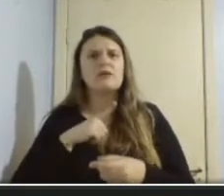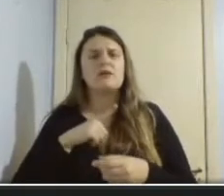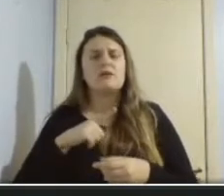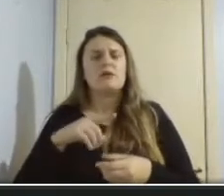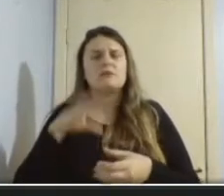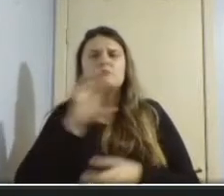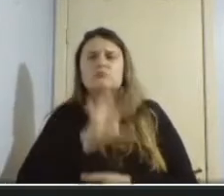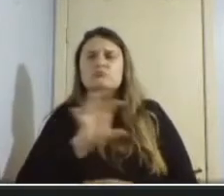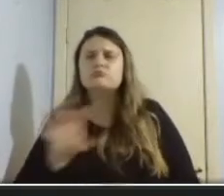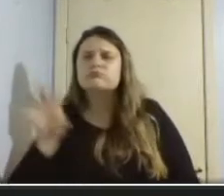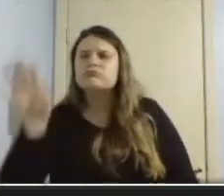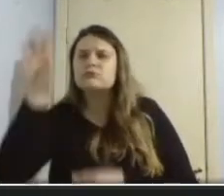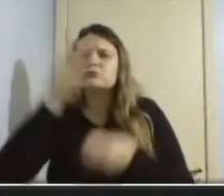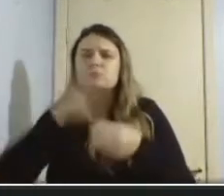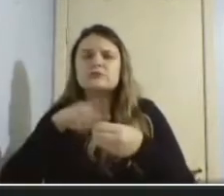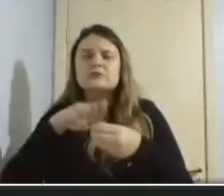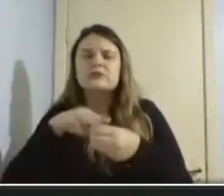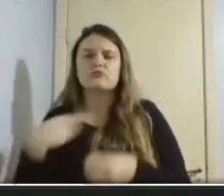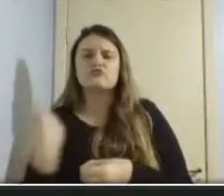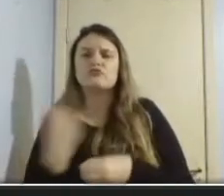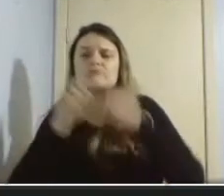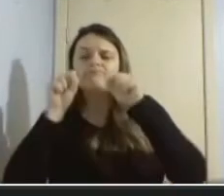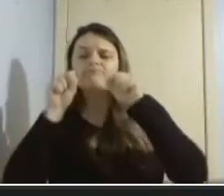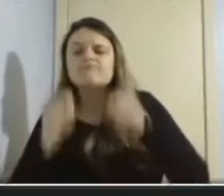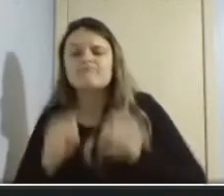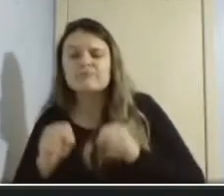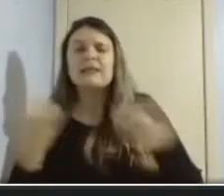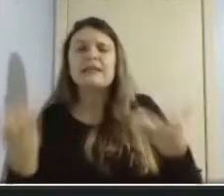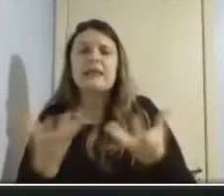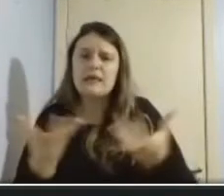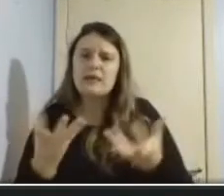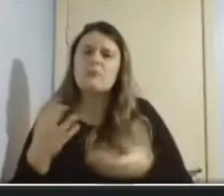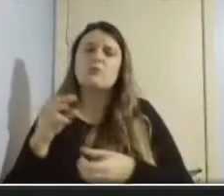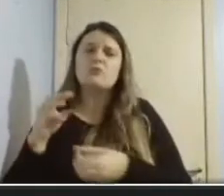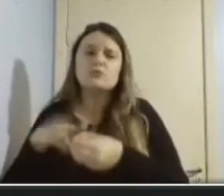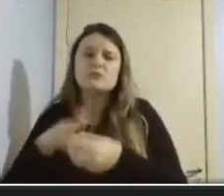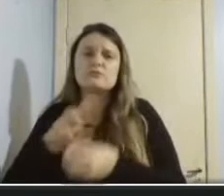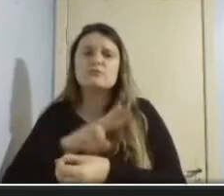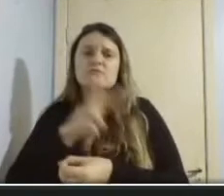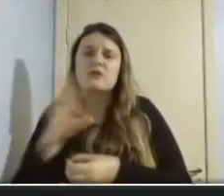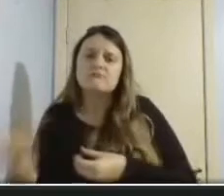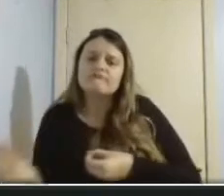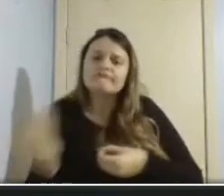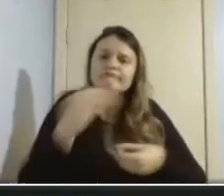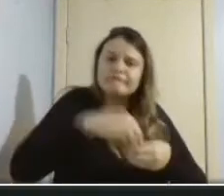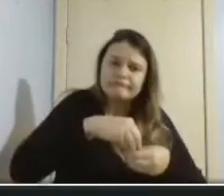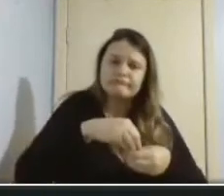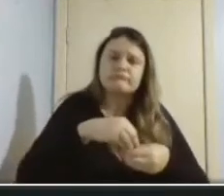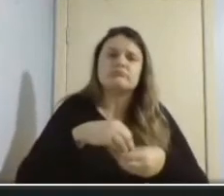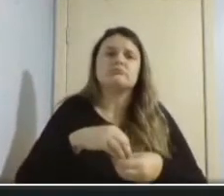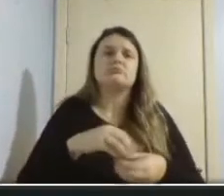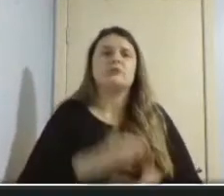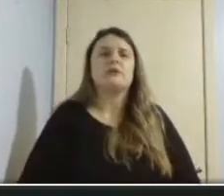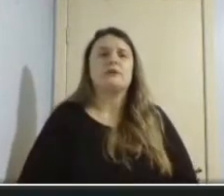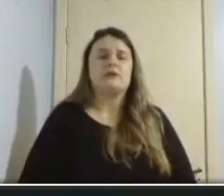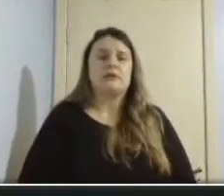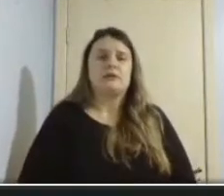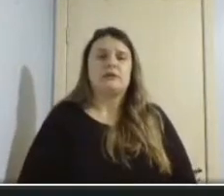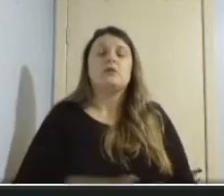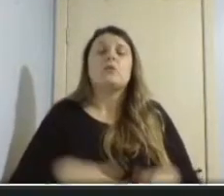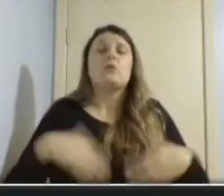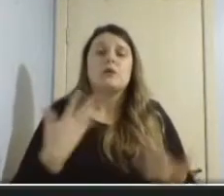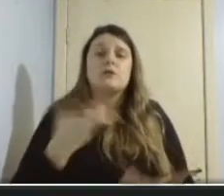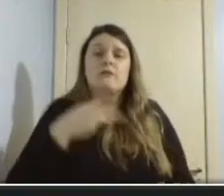atender. Então, nós queremos incorporar a União da Vitória no contexto de ecossistema de inovação. Quando a gente fala desse contexto de